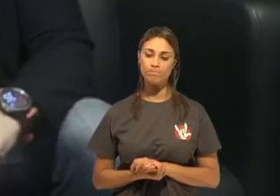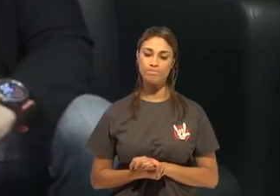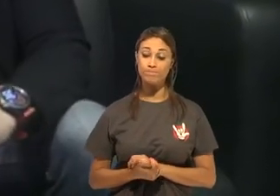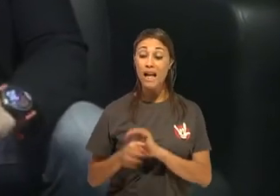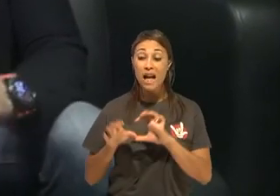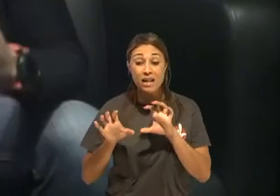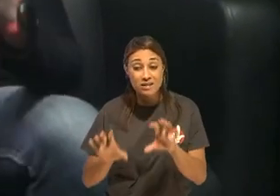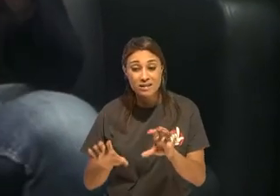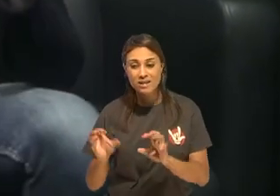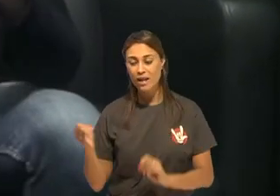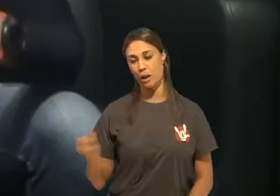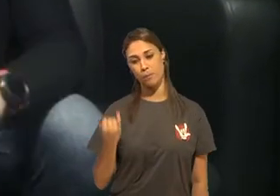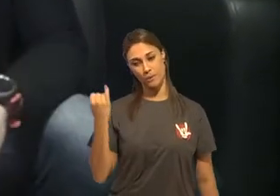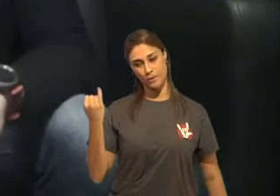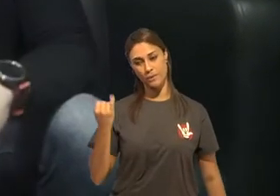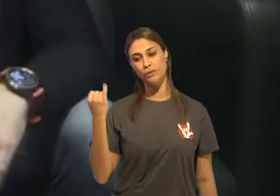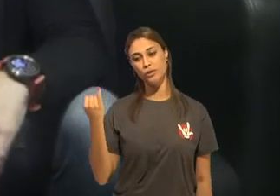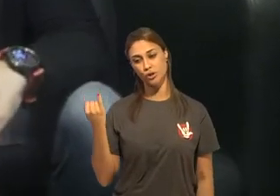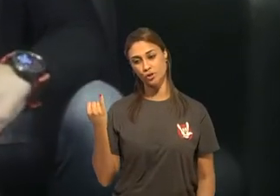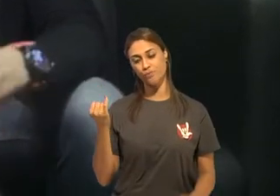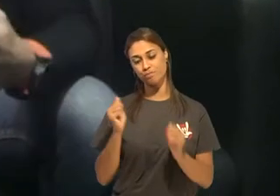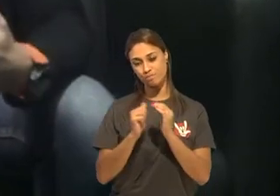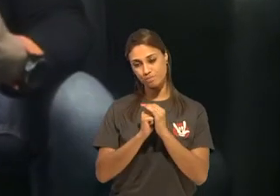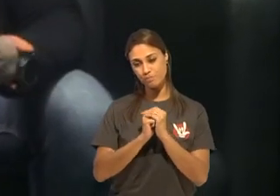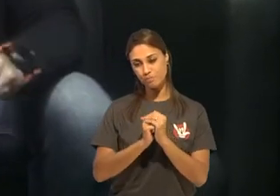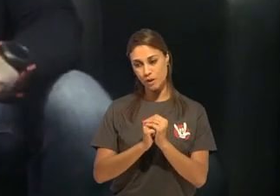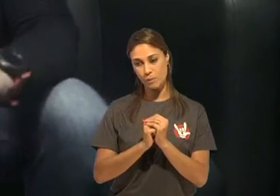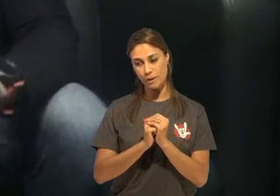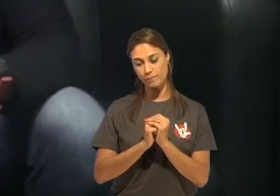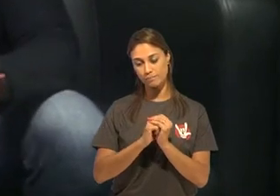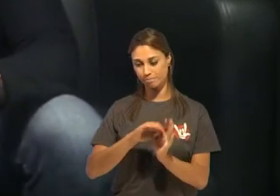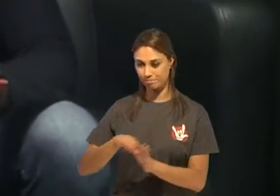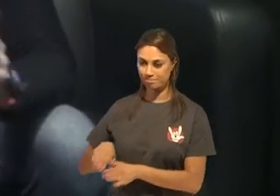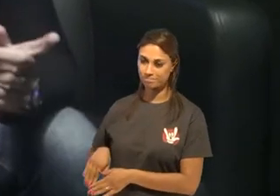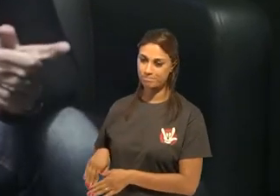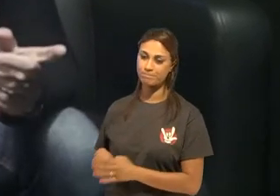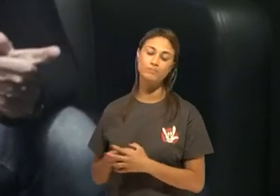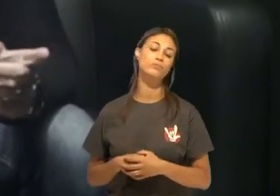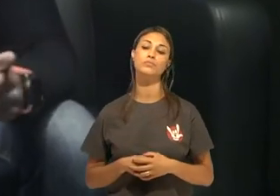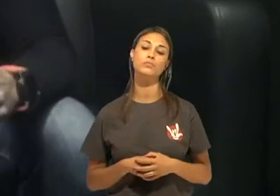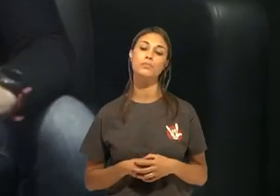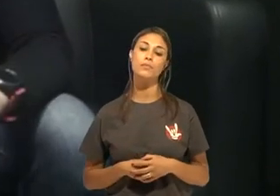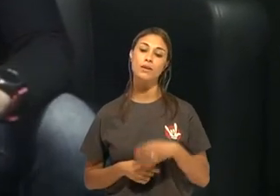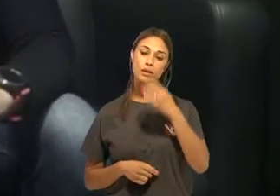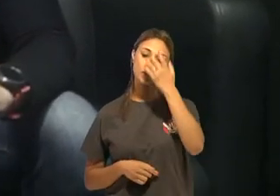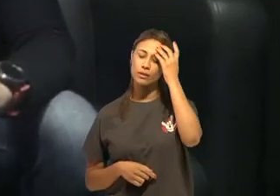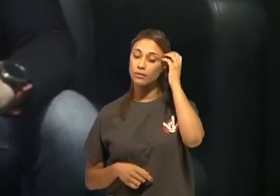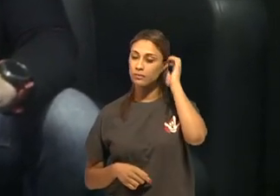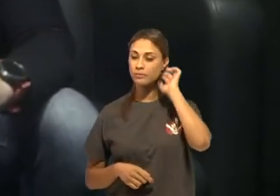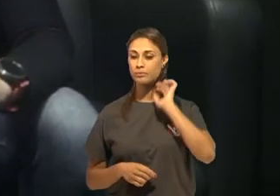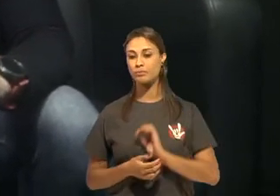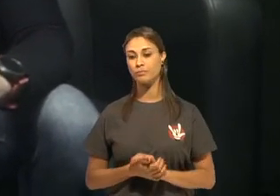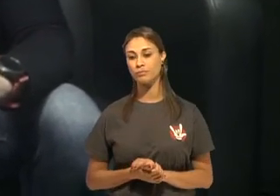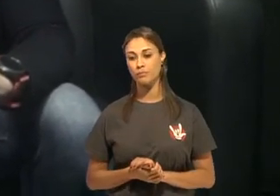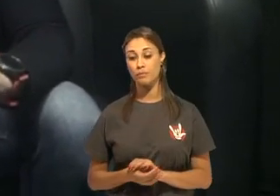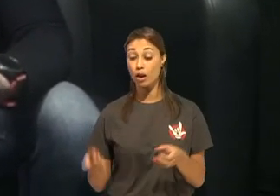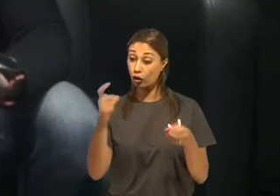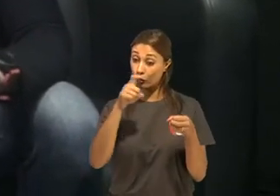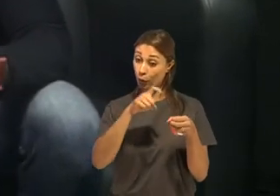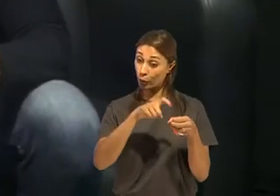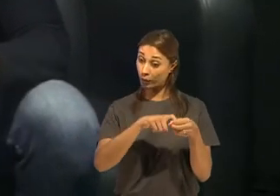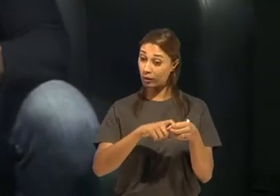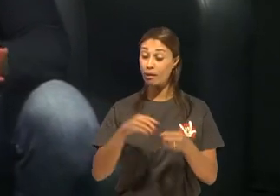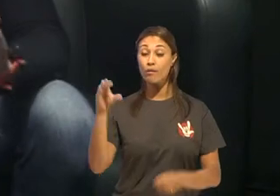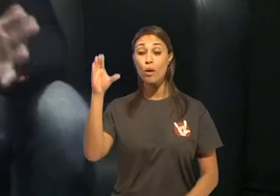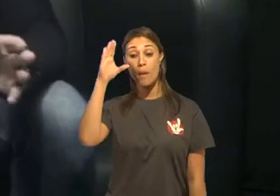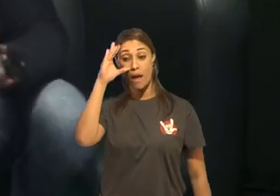certo? Eu quero, voltando lá para o nosso sorteio, lá através do nosso perfil do Instagram,